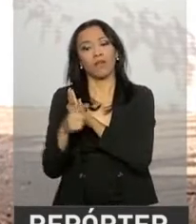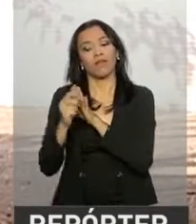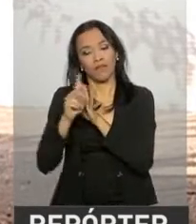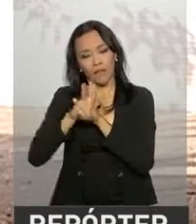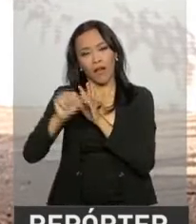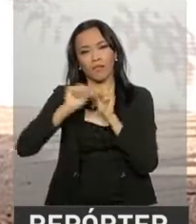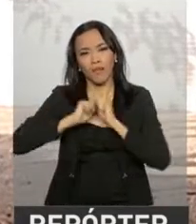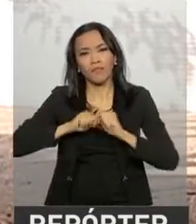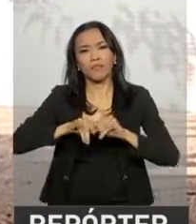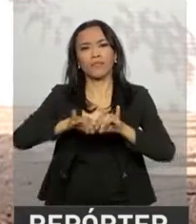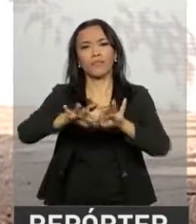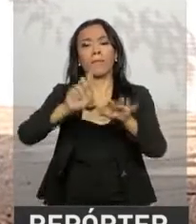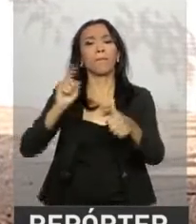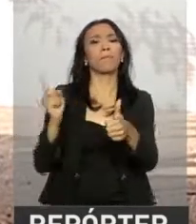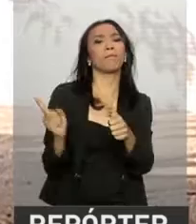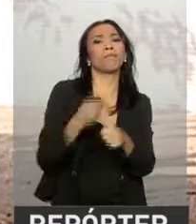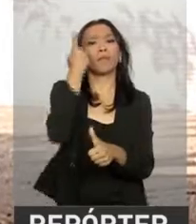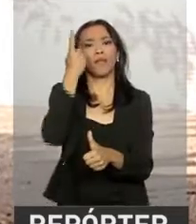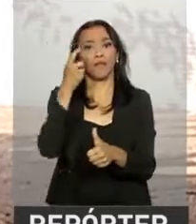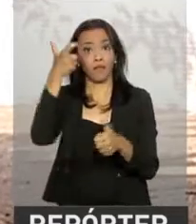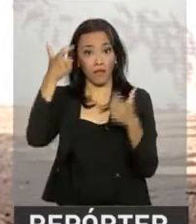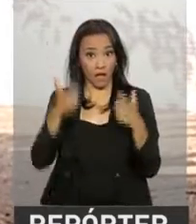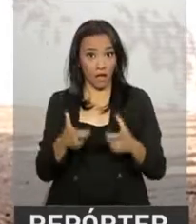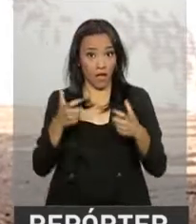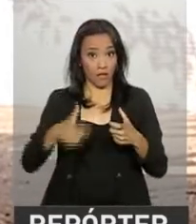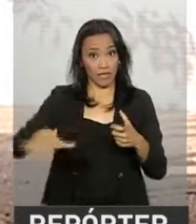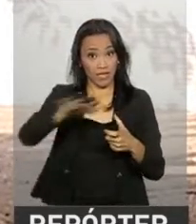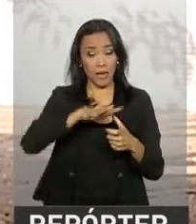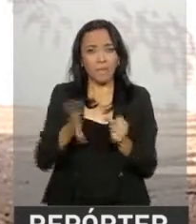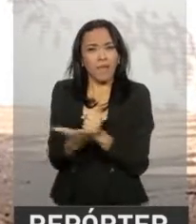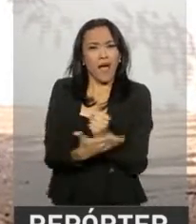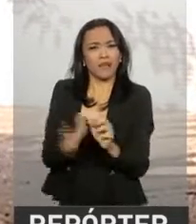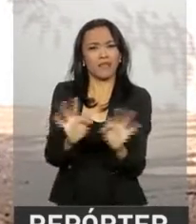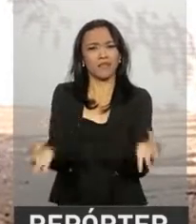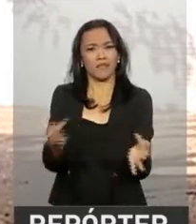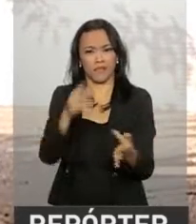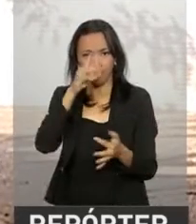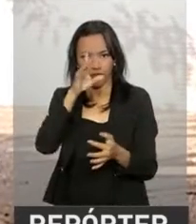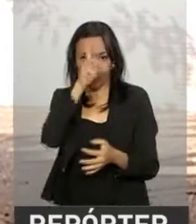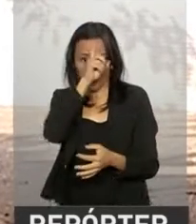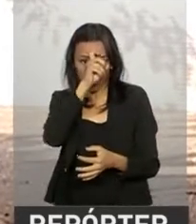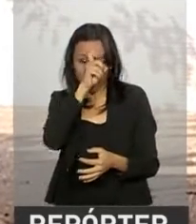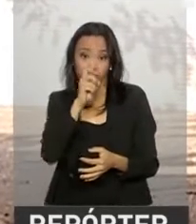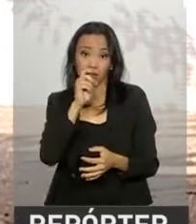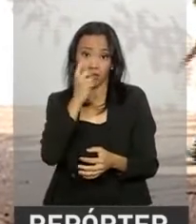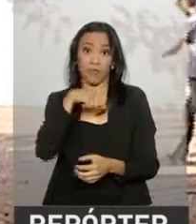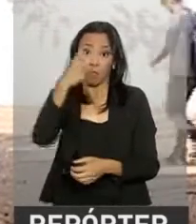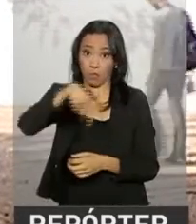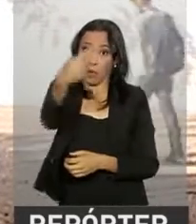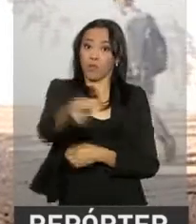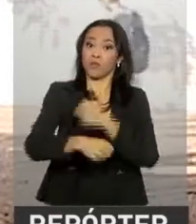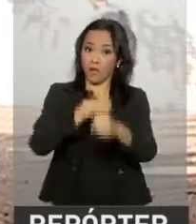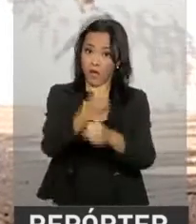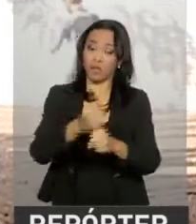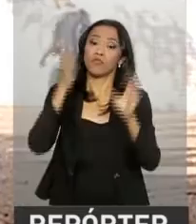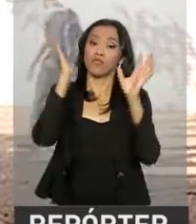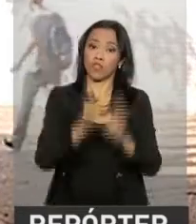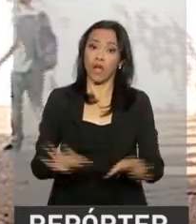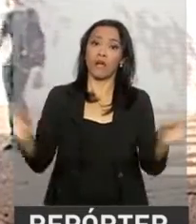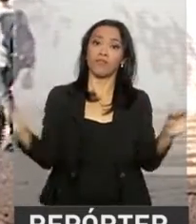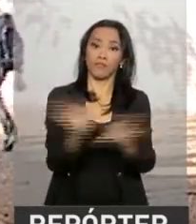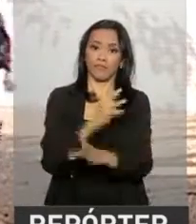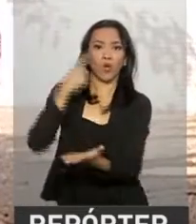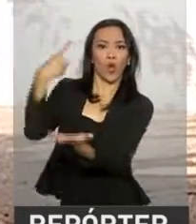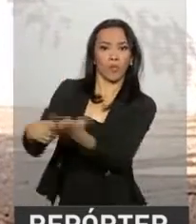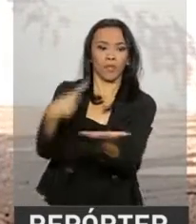deve estar disponível aí primeiro para os serviços da atenção básica a partir do ano que vem. O acordo foi fechado entre os Ministérios